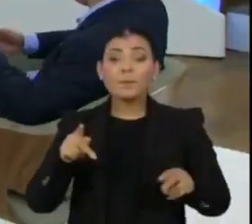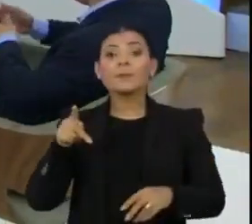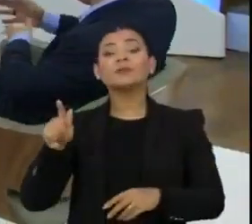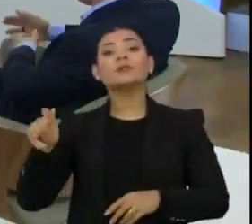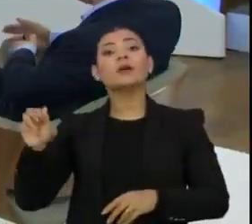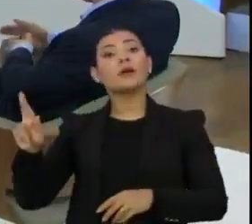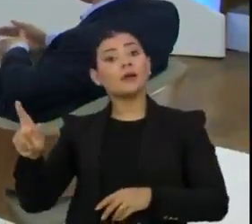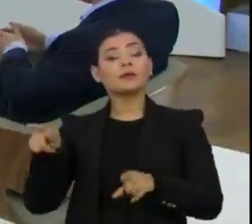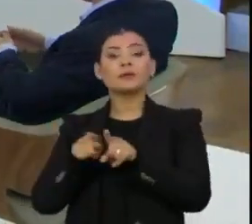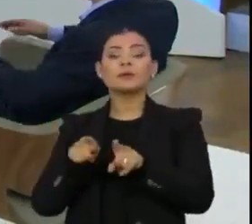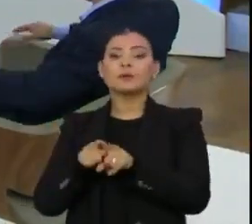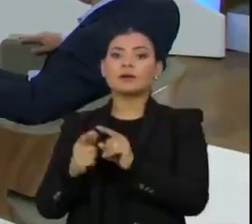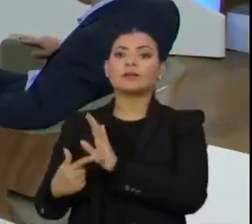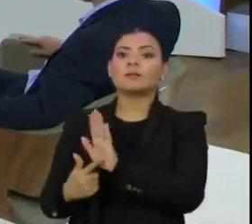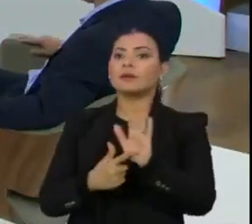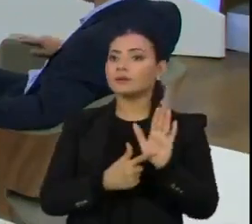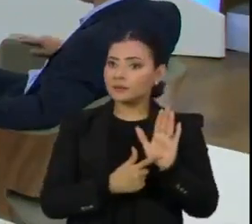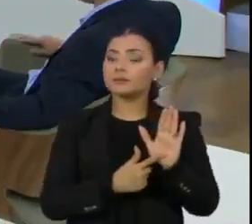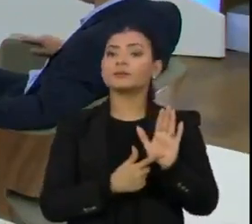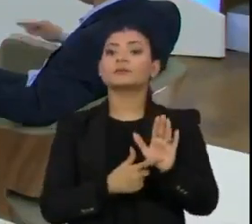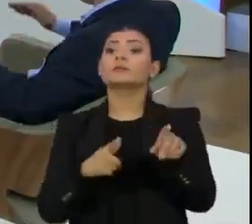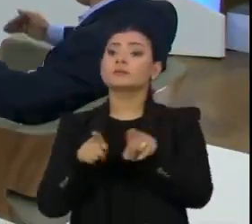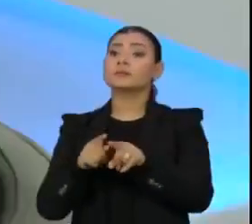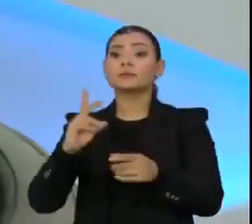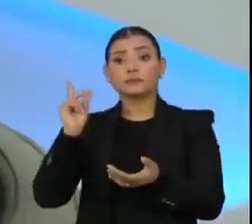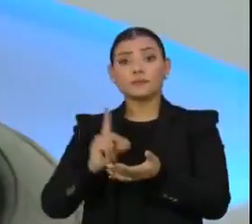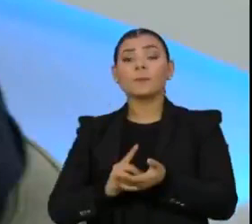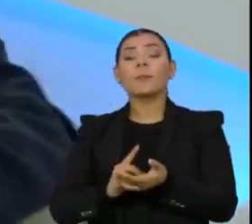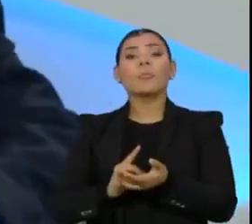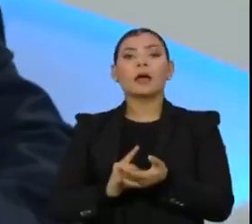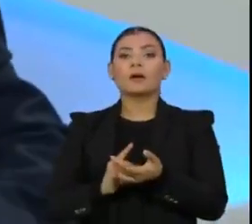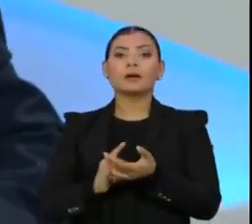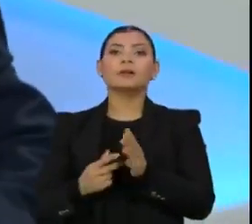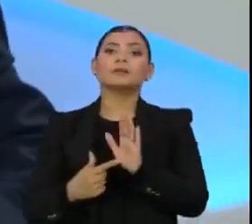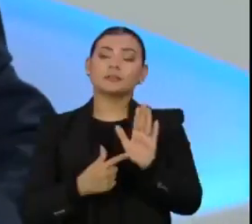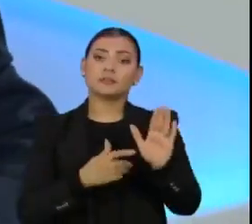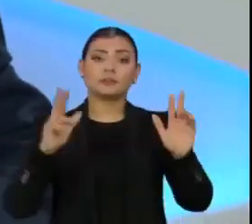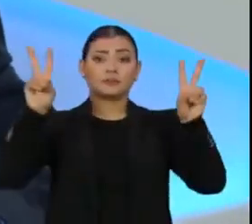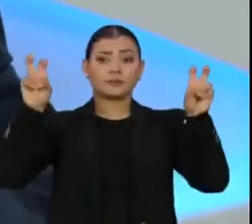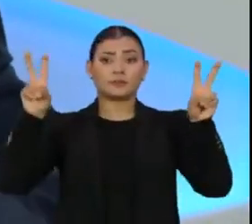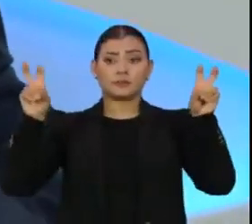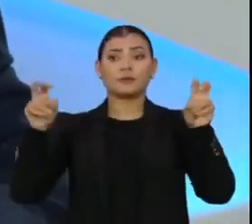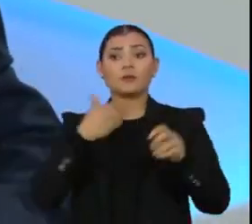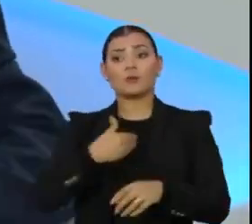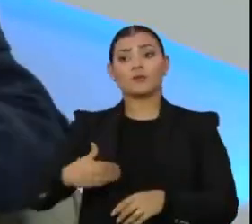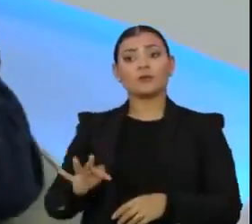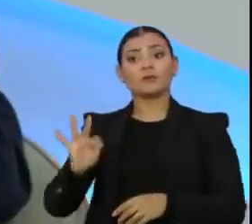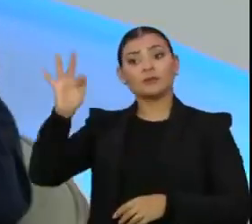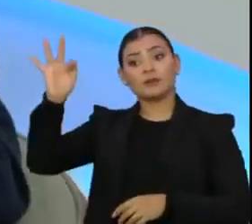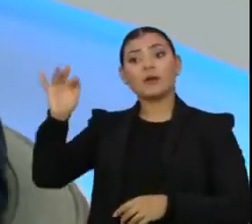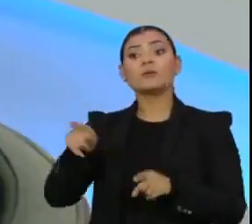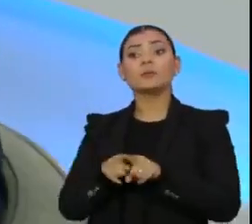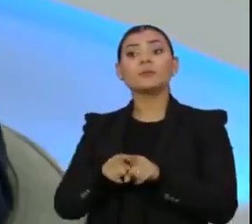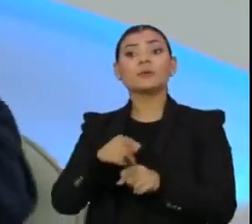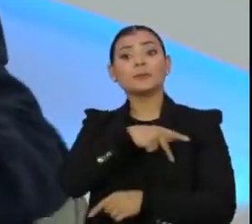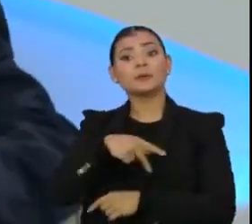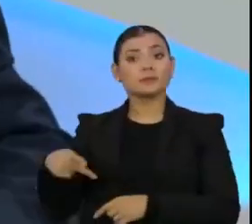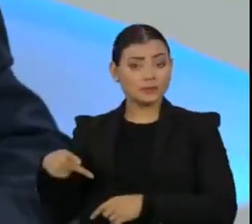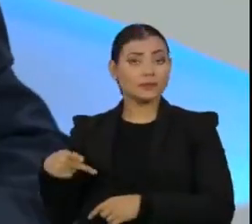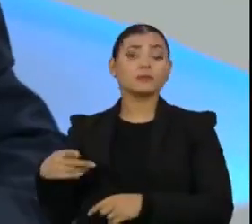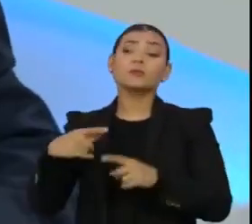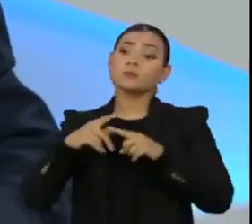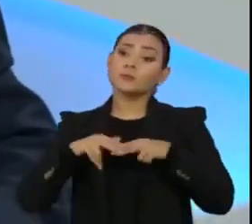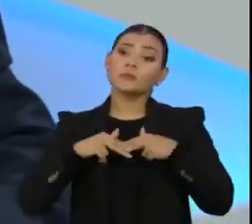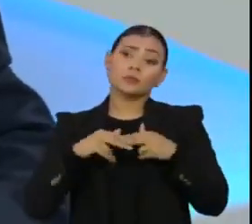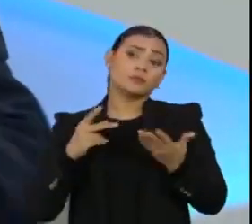da República em relação aos governadores, eu gostaria que tivesse também em relação ao governo federal e ao presidente da República. Se tivesse tido, nem precisava ter